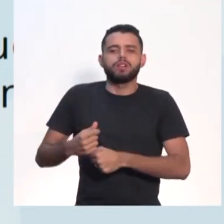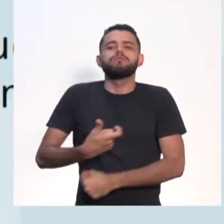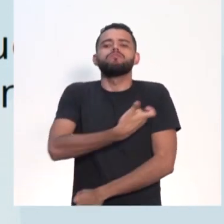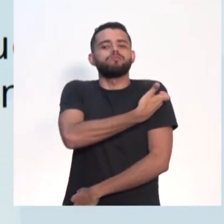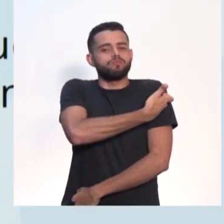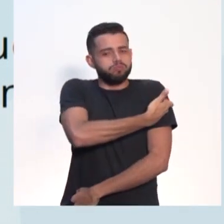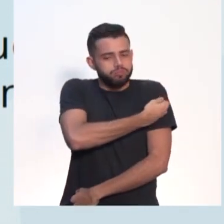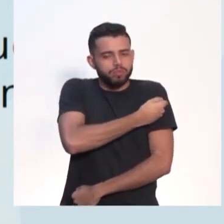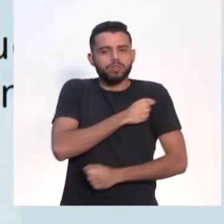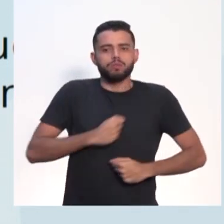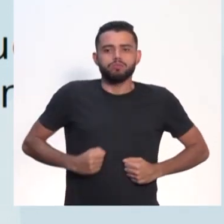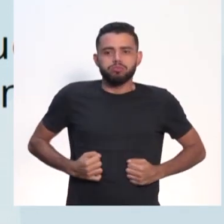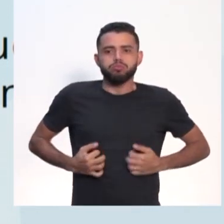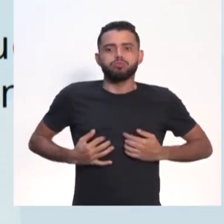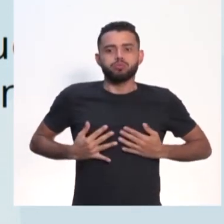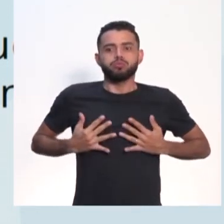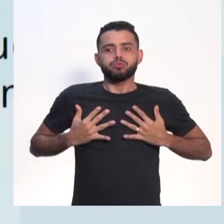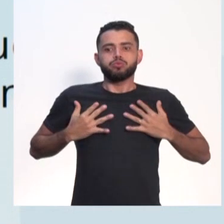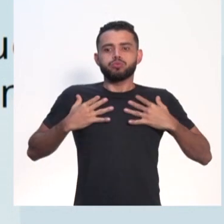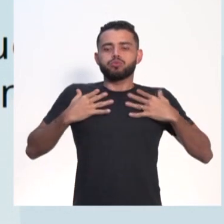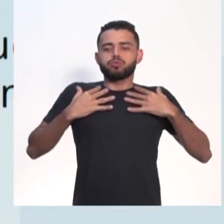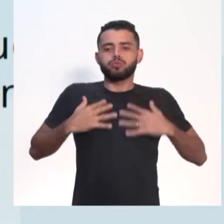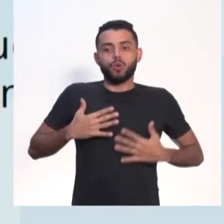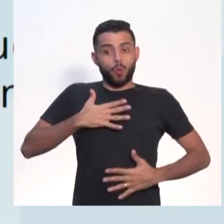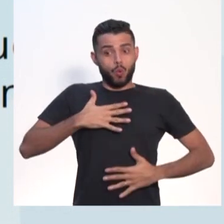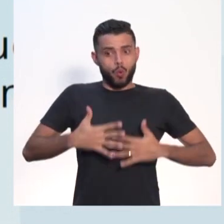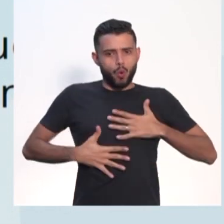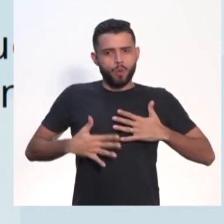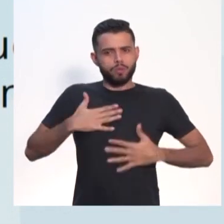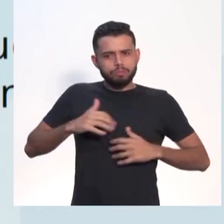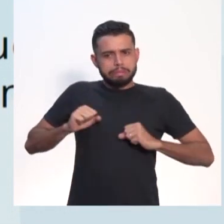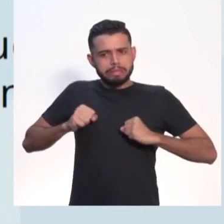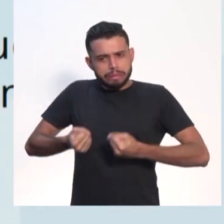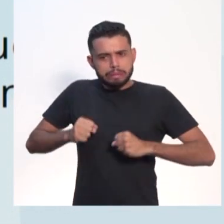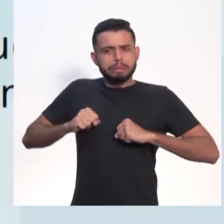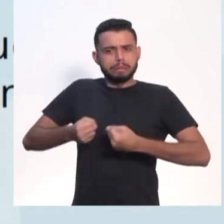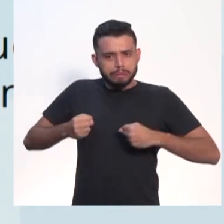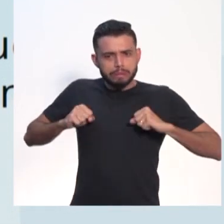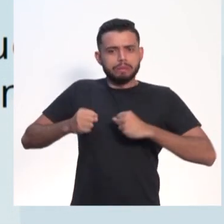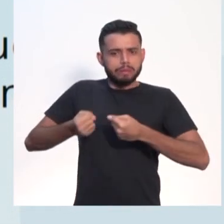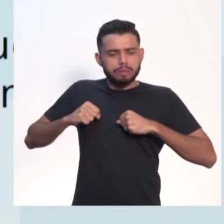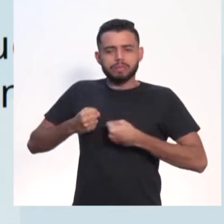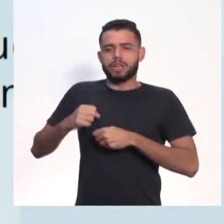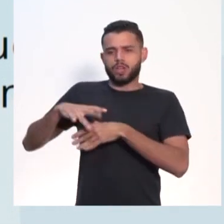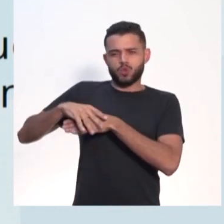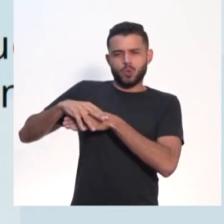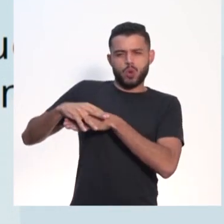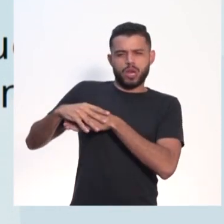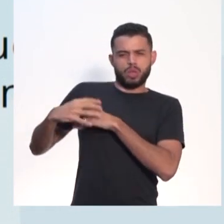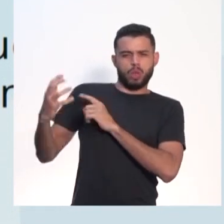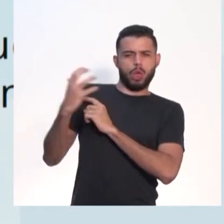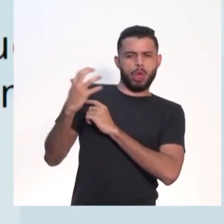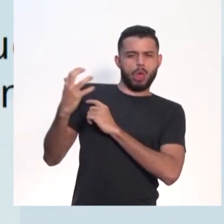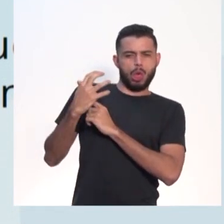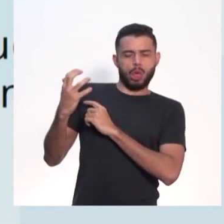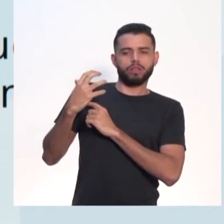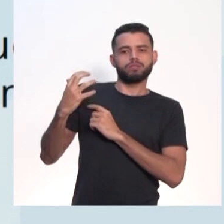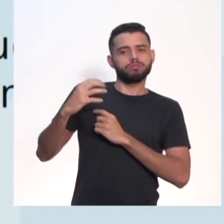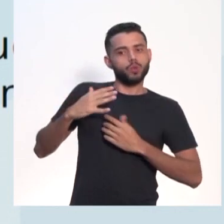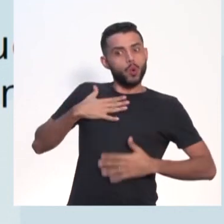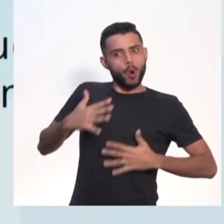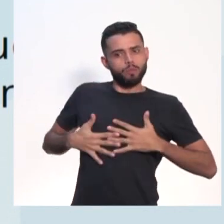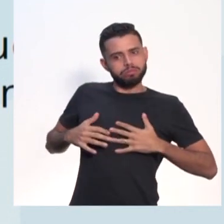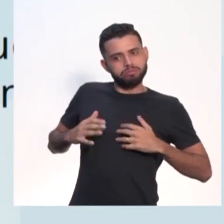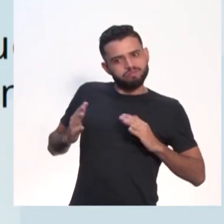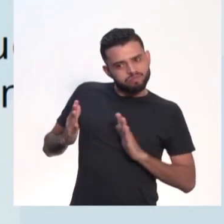ensina e estimula o sistema imunológico a produzir os anticorpos que levam à imunidade. É por